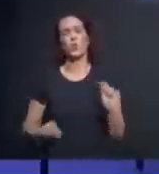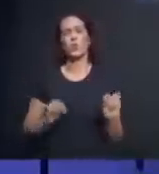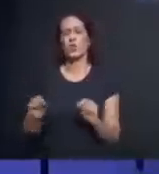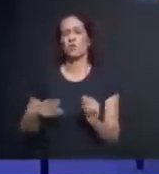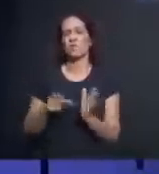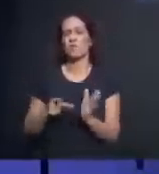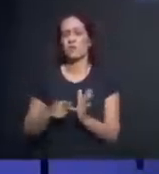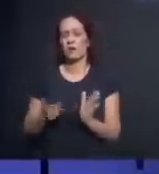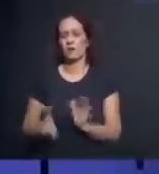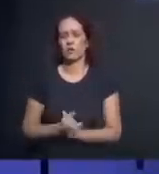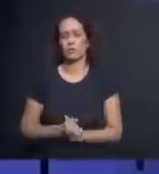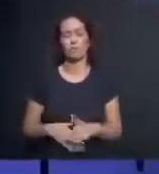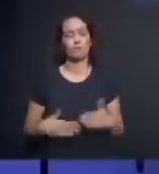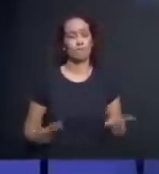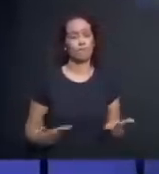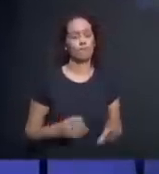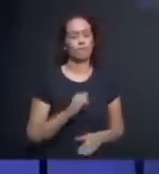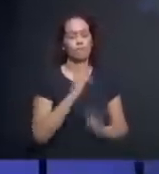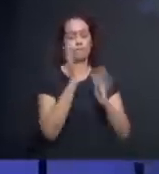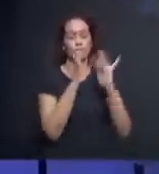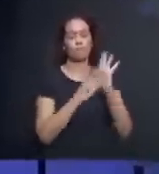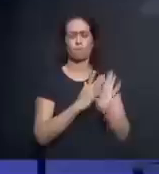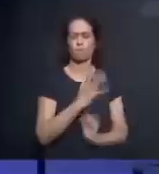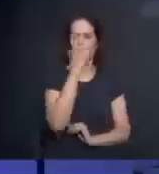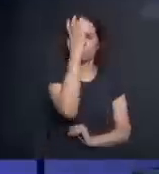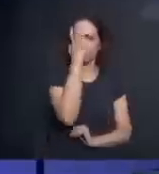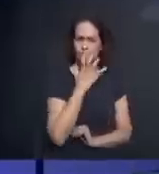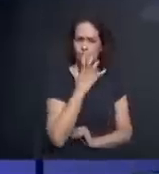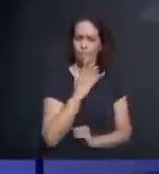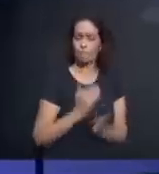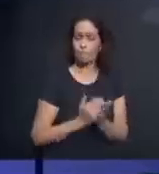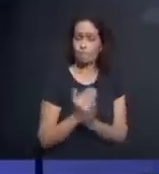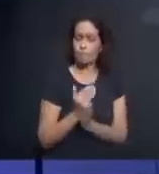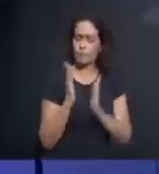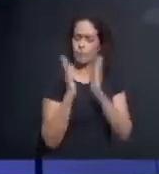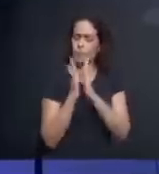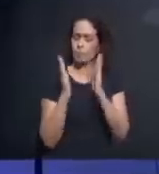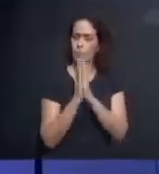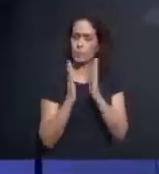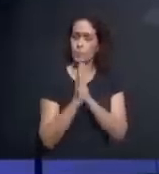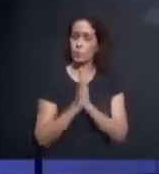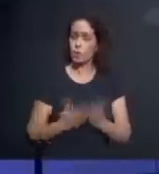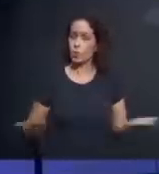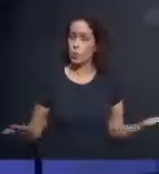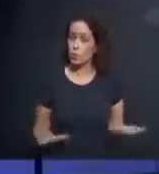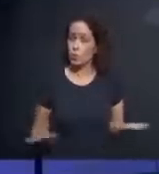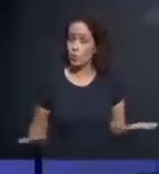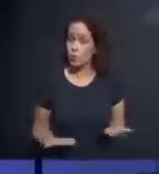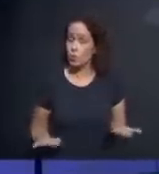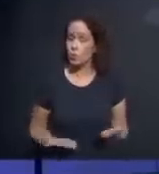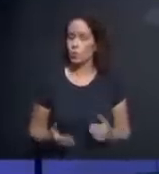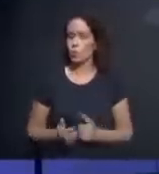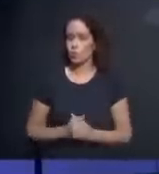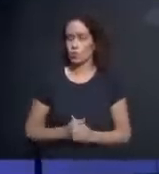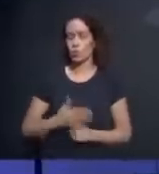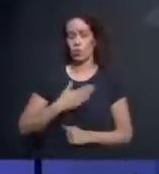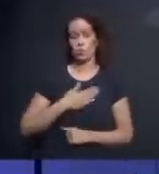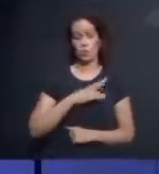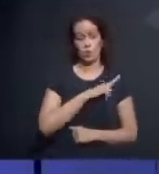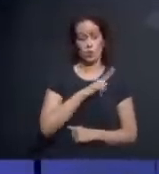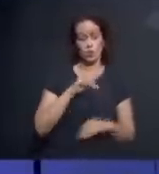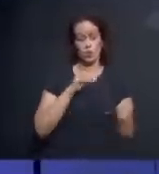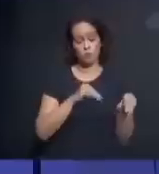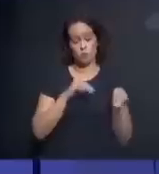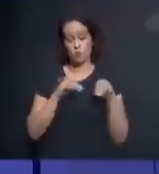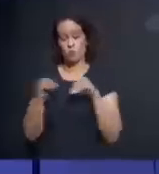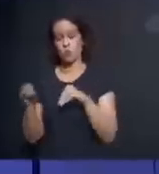verdade, se você leva a sério Jesus e a palavra dele, começa a orar hoje. Eu mudo meu nome. Se Jesus não começar a entregar as